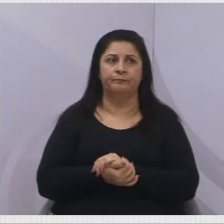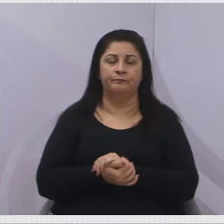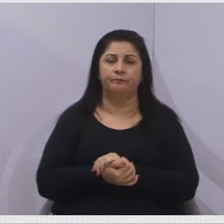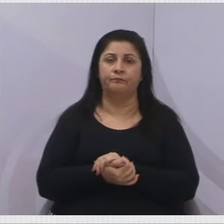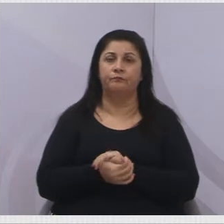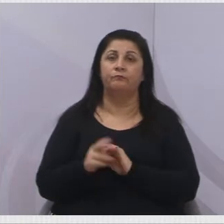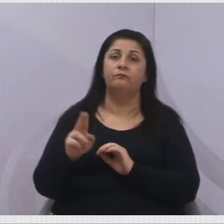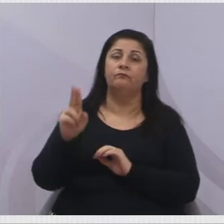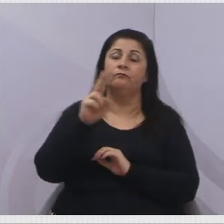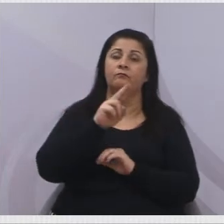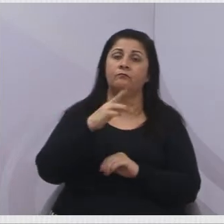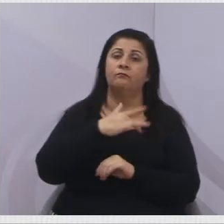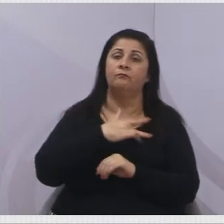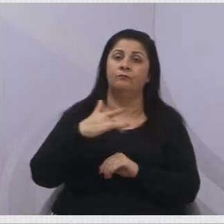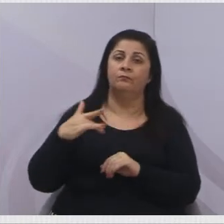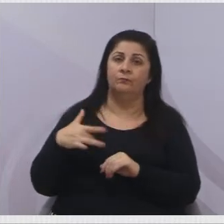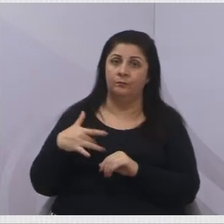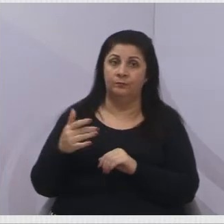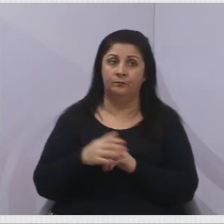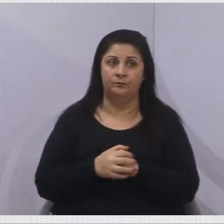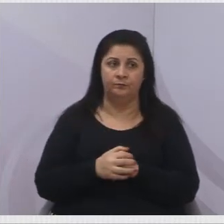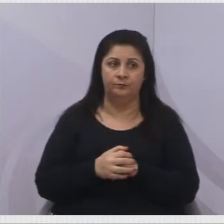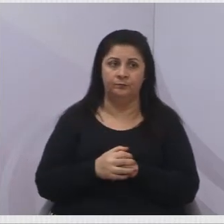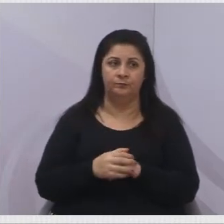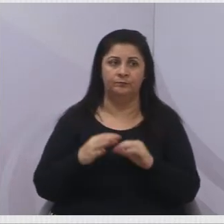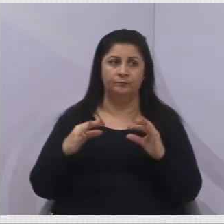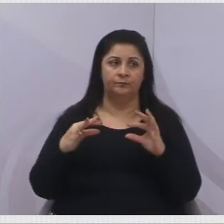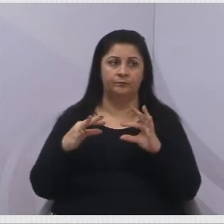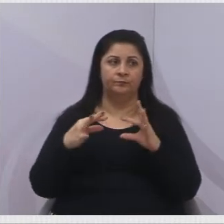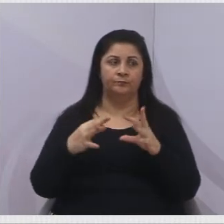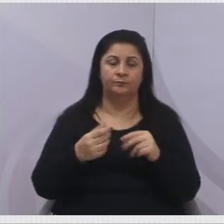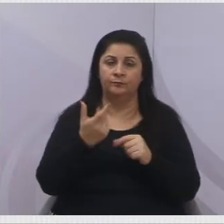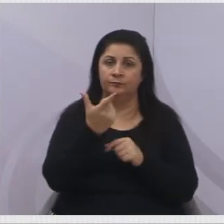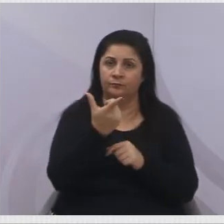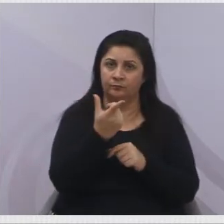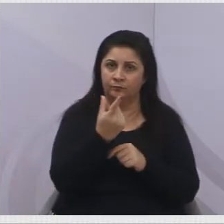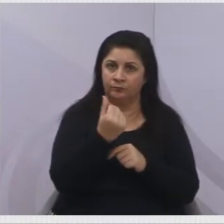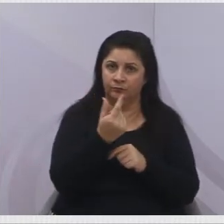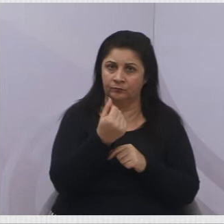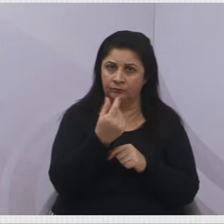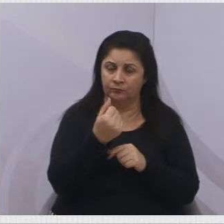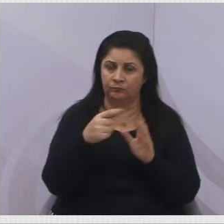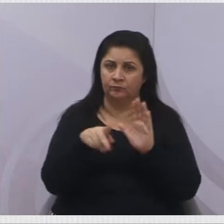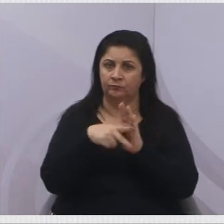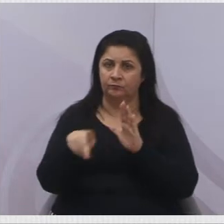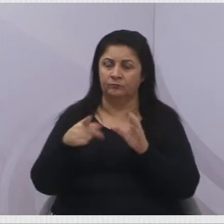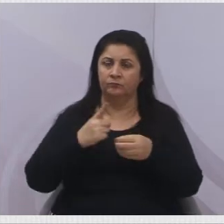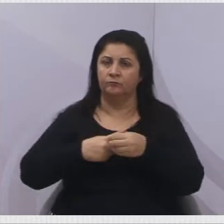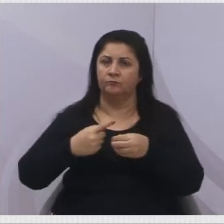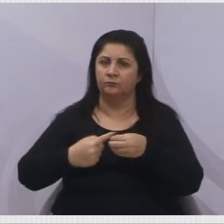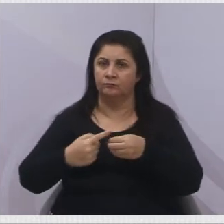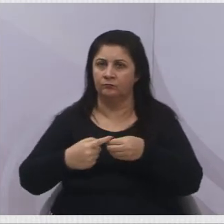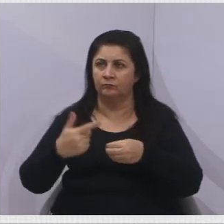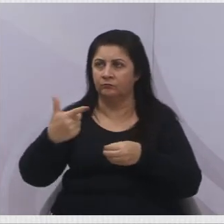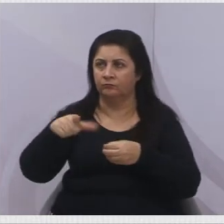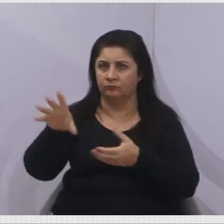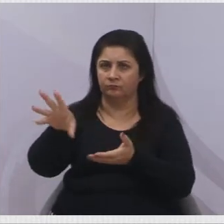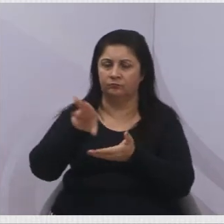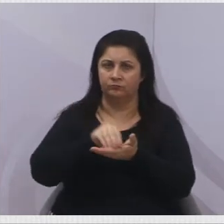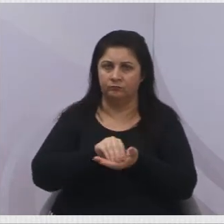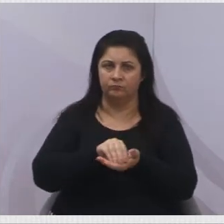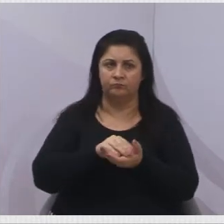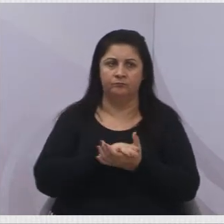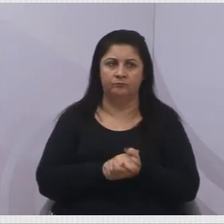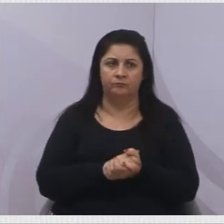aplicação em saúde, as despesas com recursos do Tesouro Municipal e vinculados, e aqui